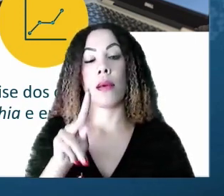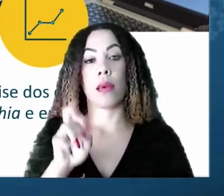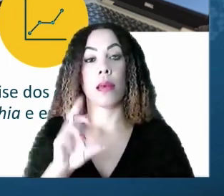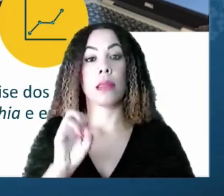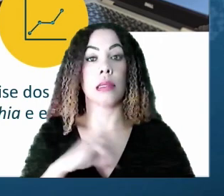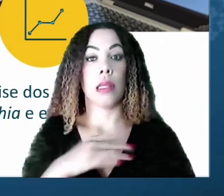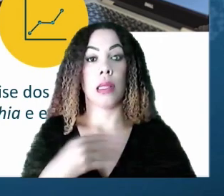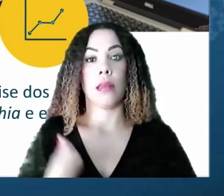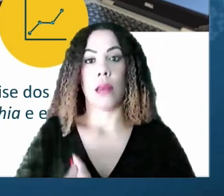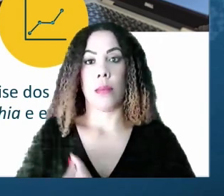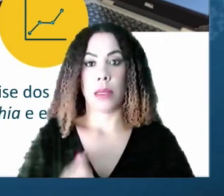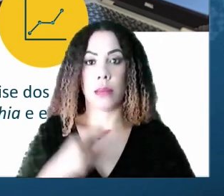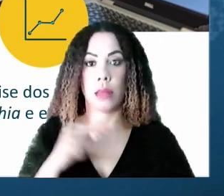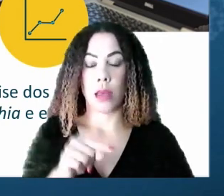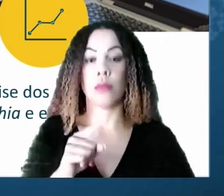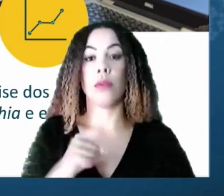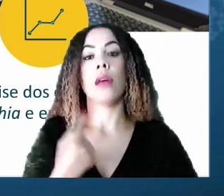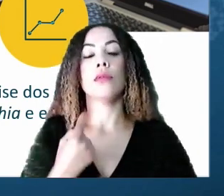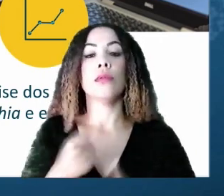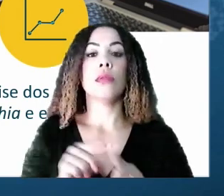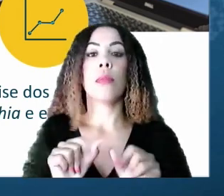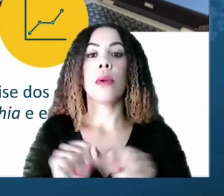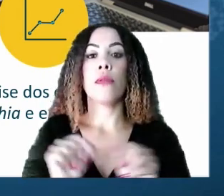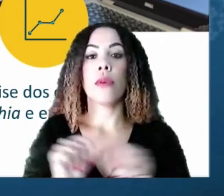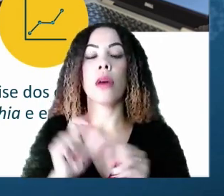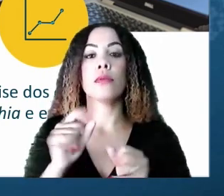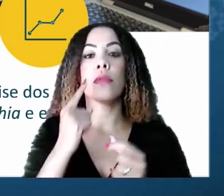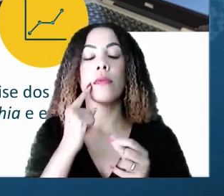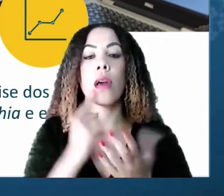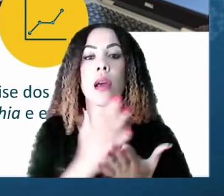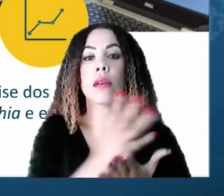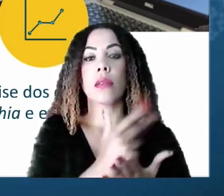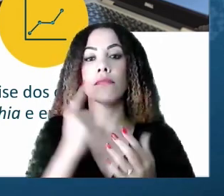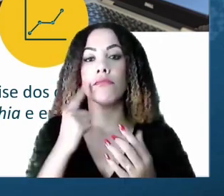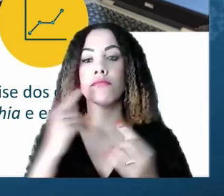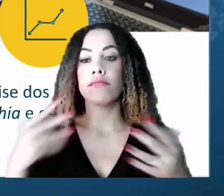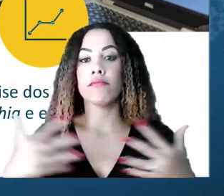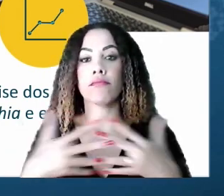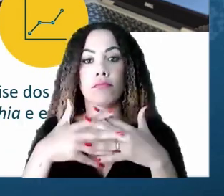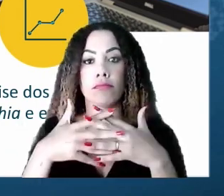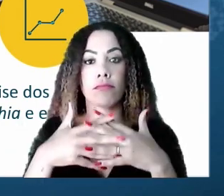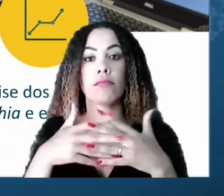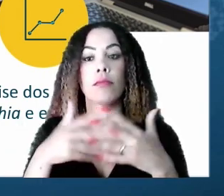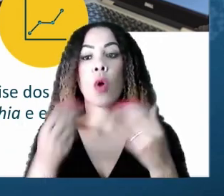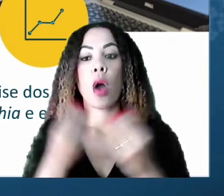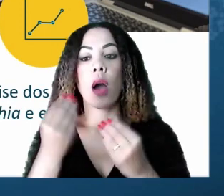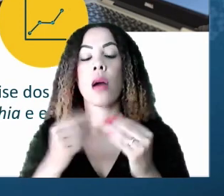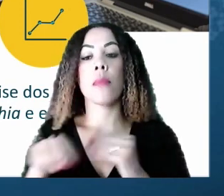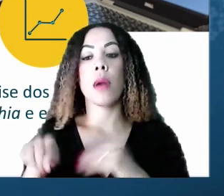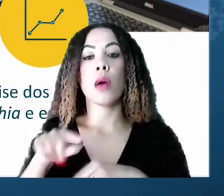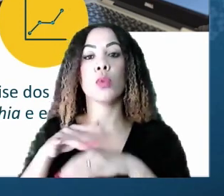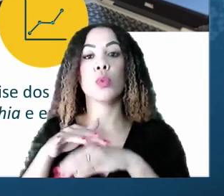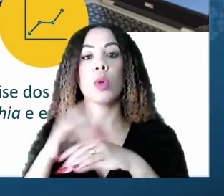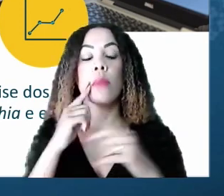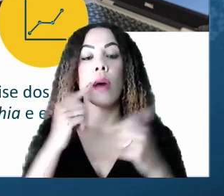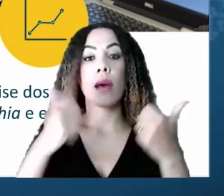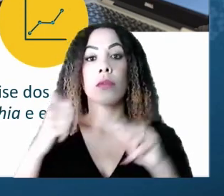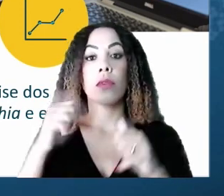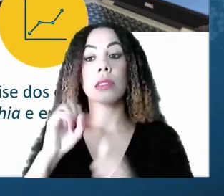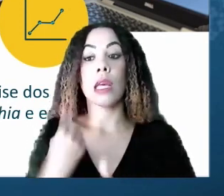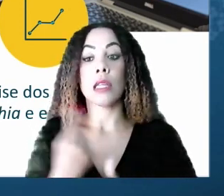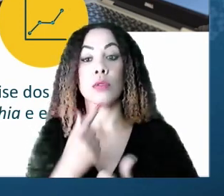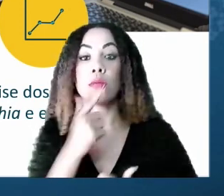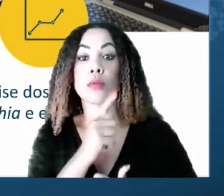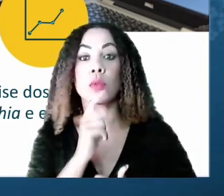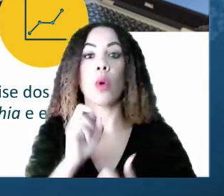estabelecendo. E a gente também faz o cruzamento com os dados de incidência, né, das doenças para avaliar se a gente está tendo impacto. A